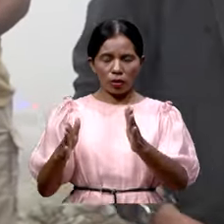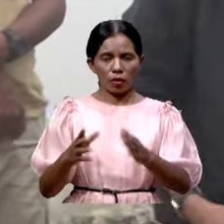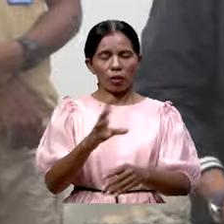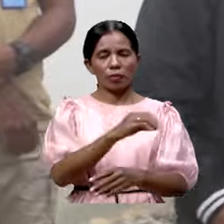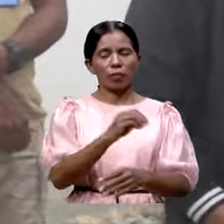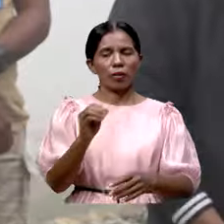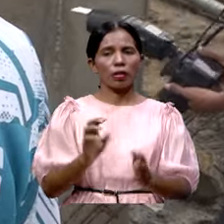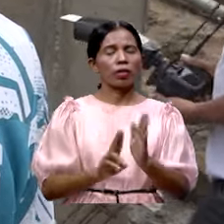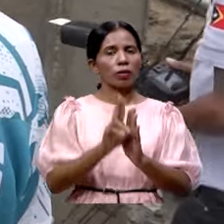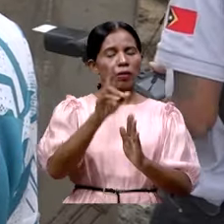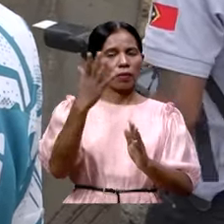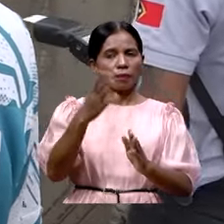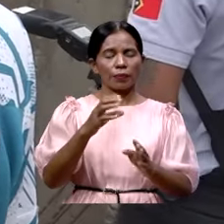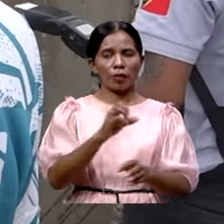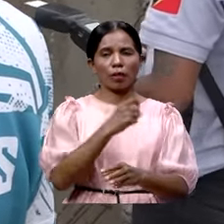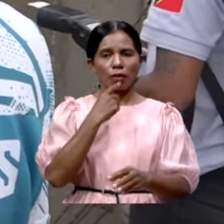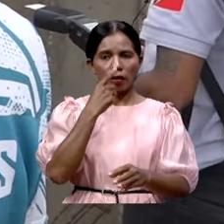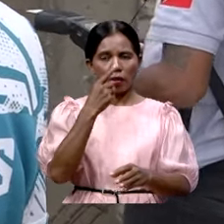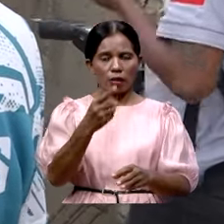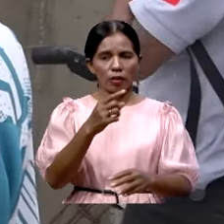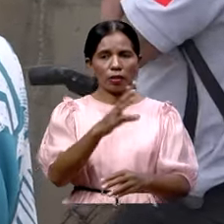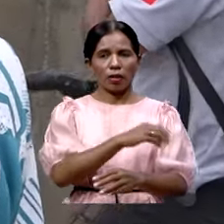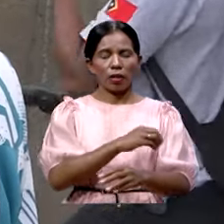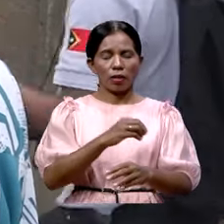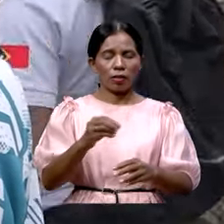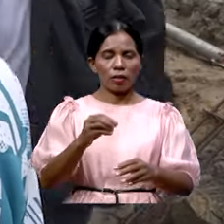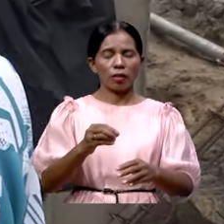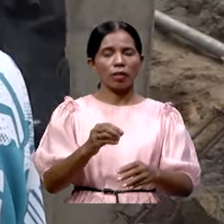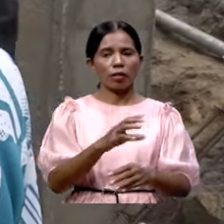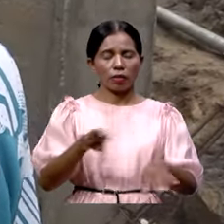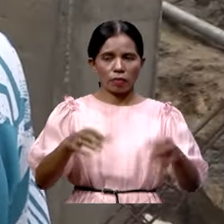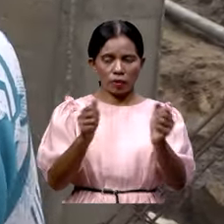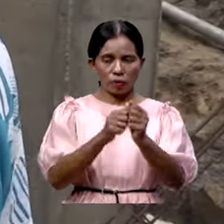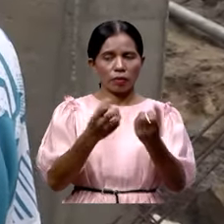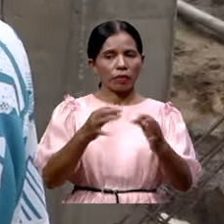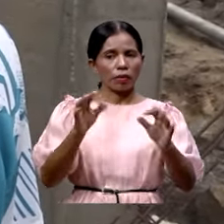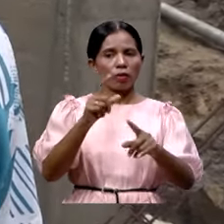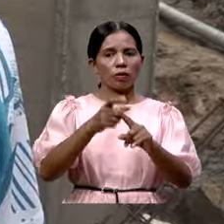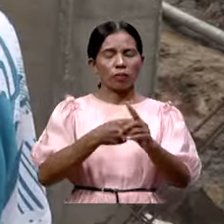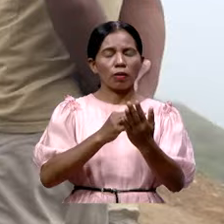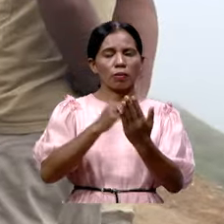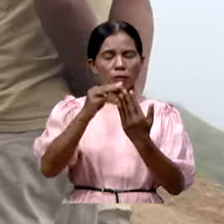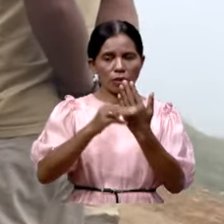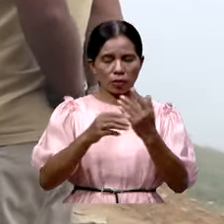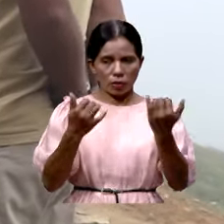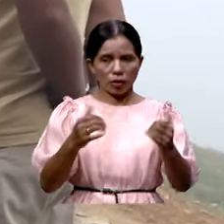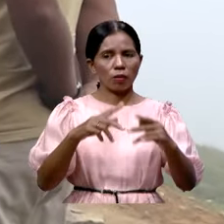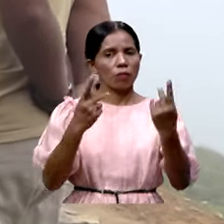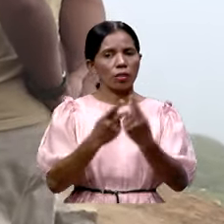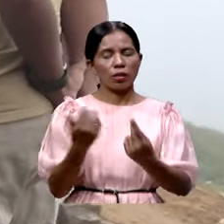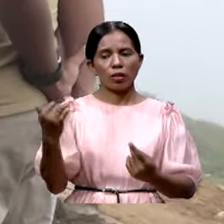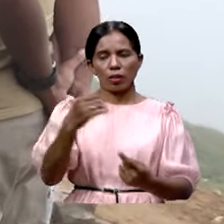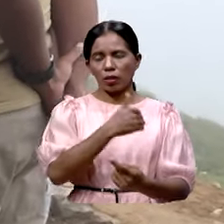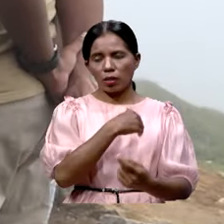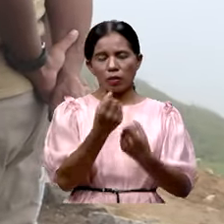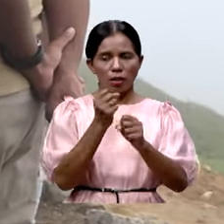RFR. Espírito de Jiménez Ateten, contrato para construção torre né, termina ona e fulan março né, mas bem companhia cidade que